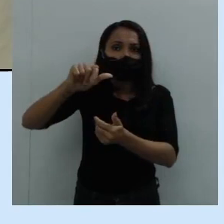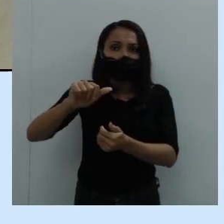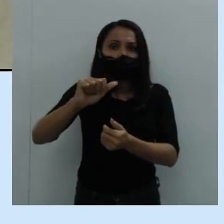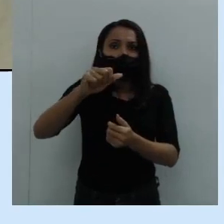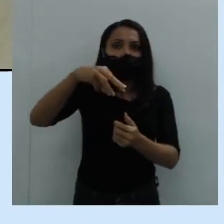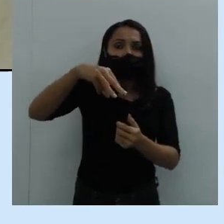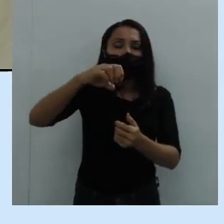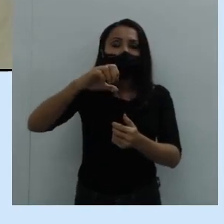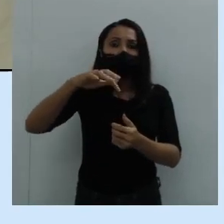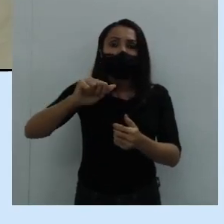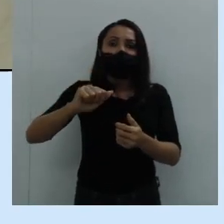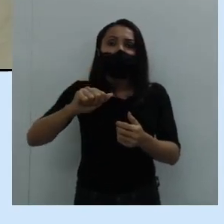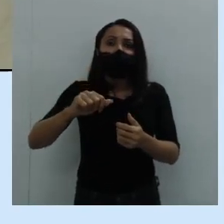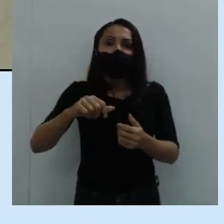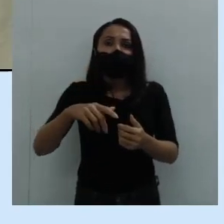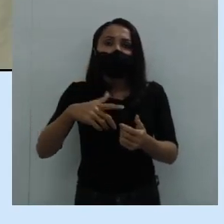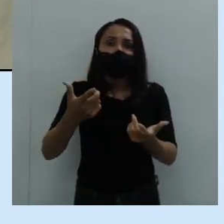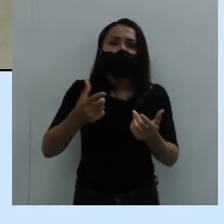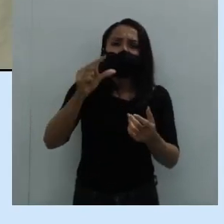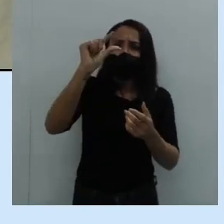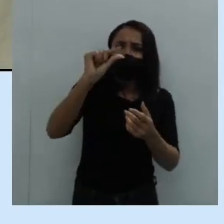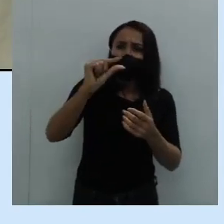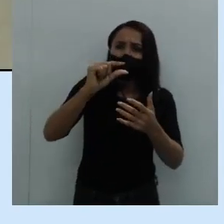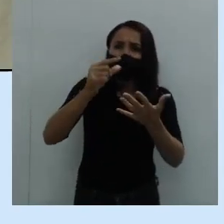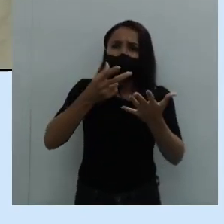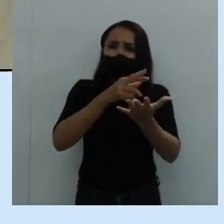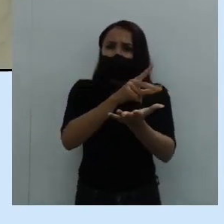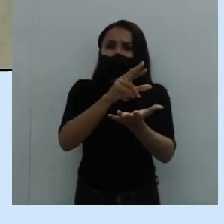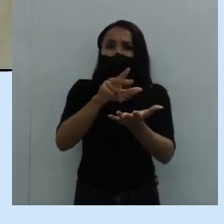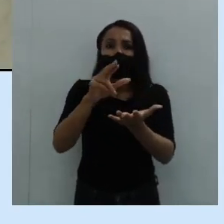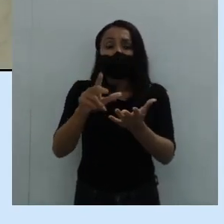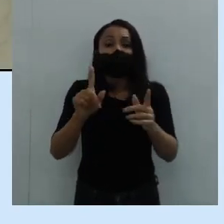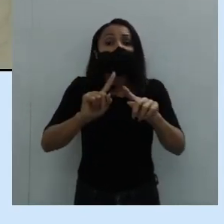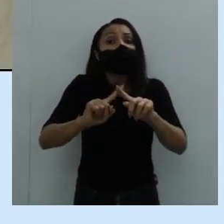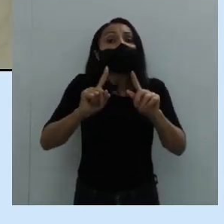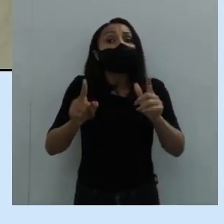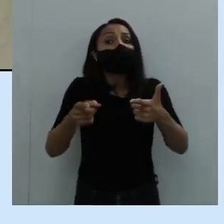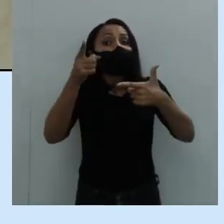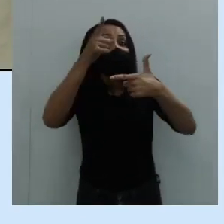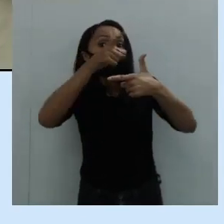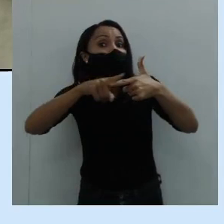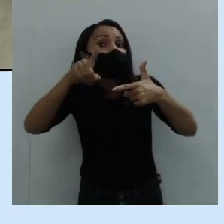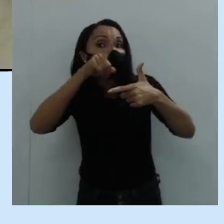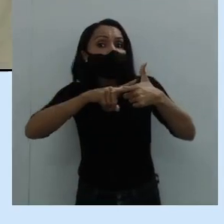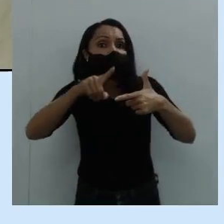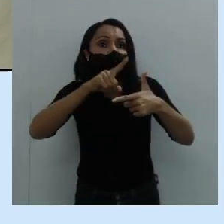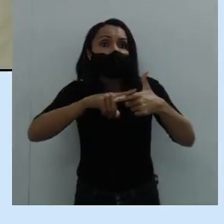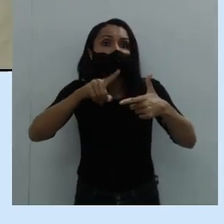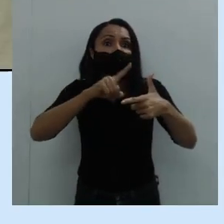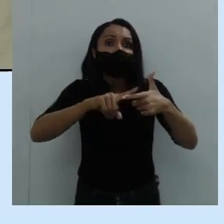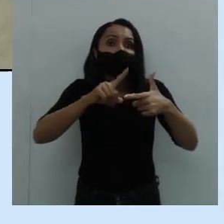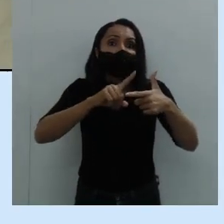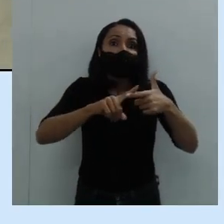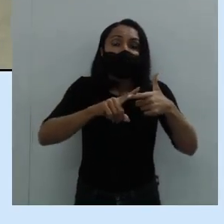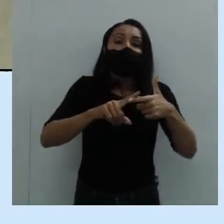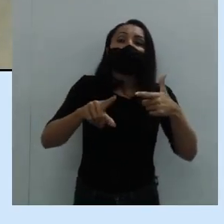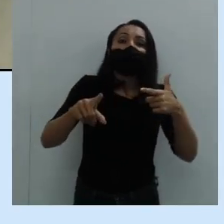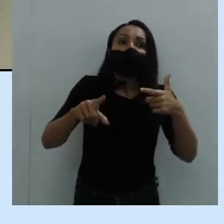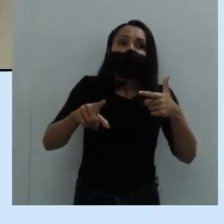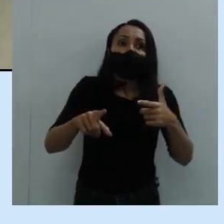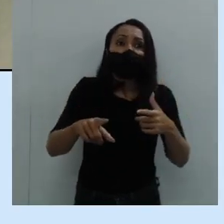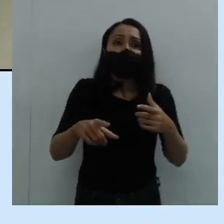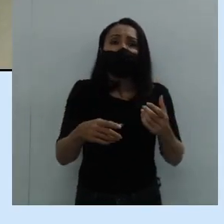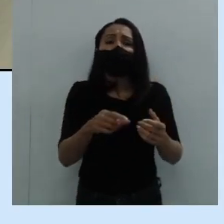sem grandes variações. No entanto, o problema é a exacerbação desse efeito, o